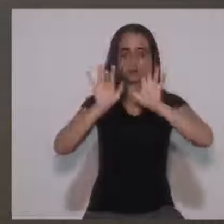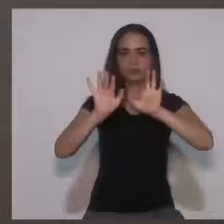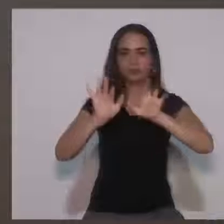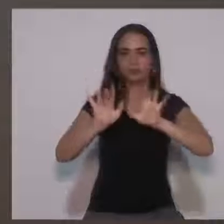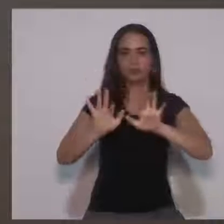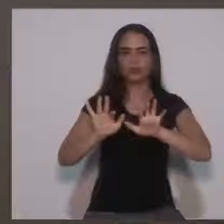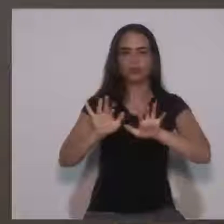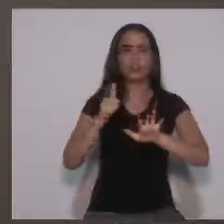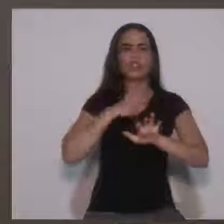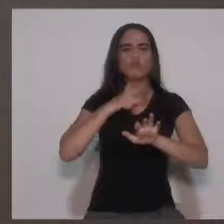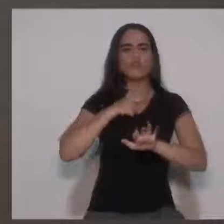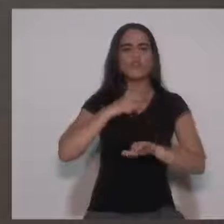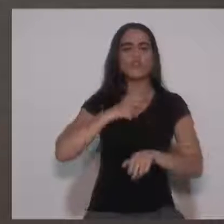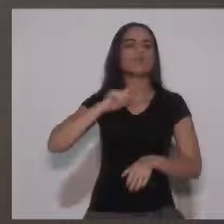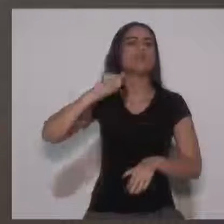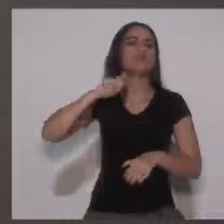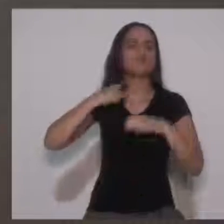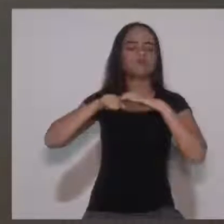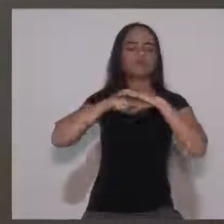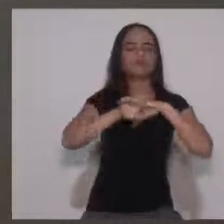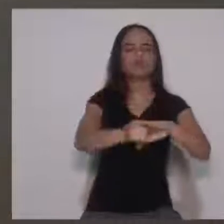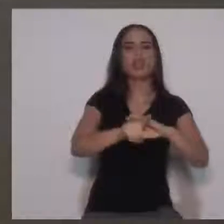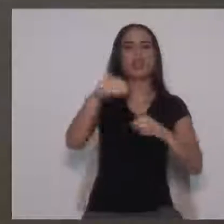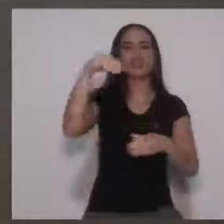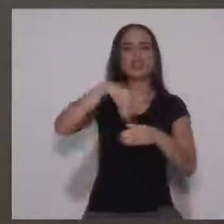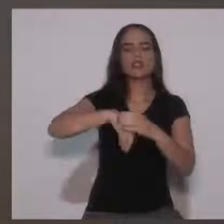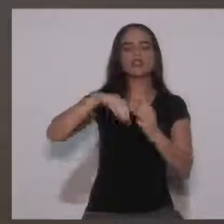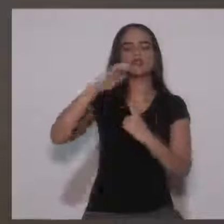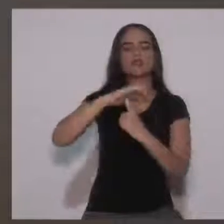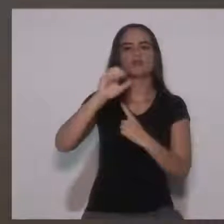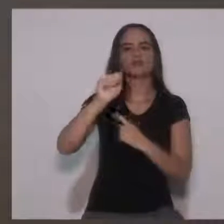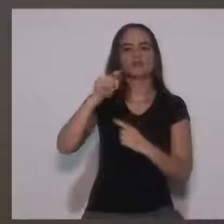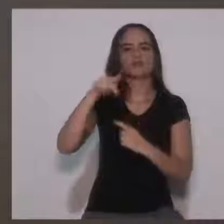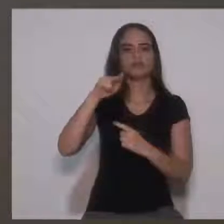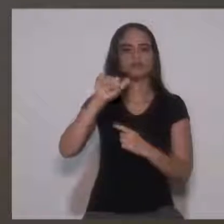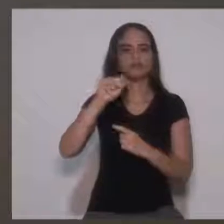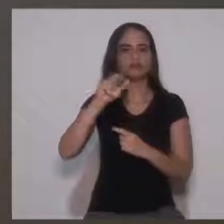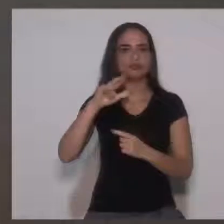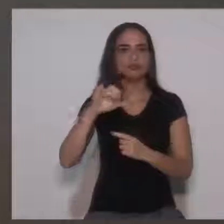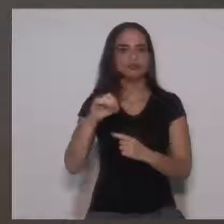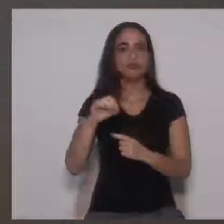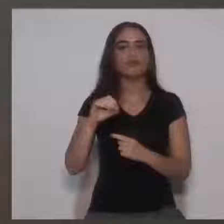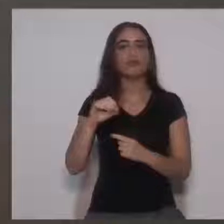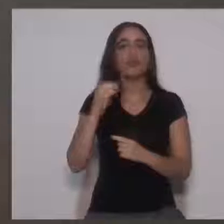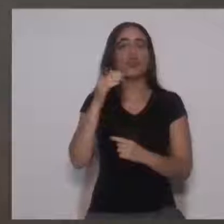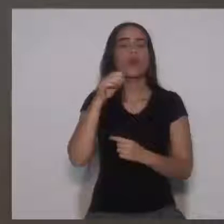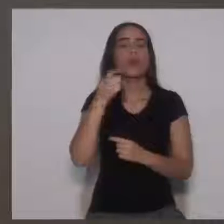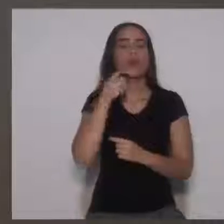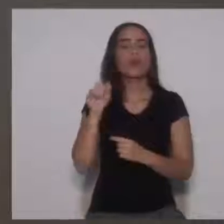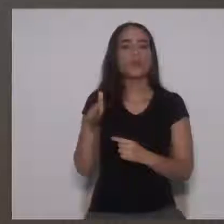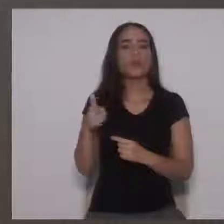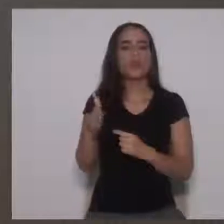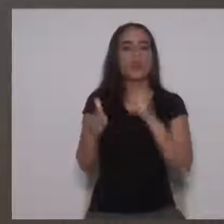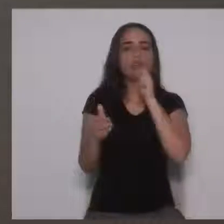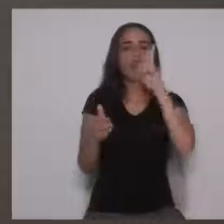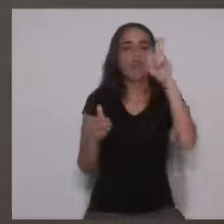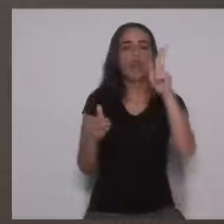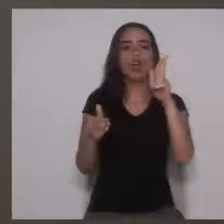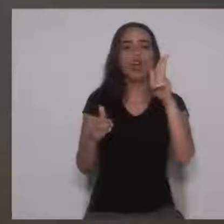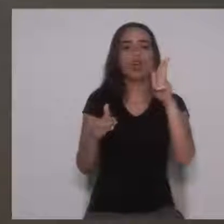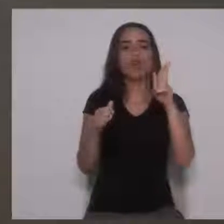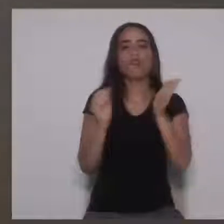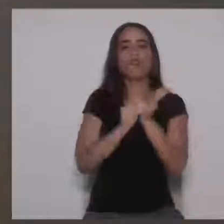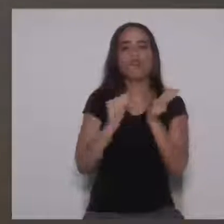Lagoa do Aquário. Está com um cheiro forte e os peixes estão ficando sem oxigênio. Cadê os responsáveis por isso?